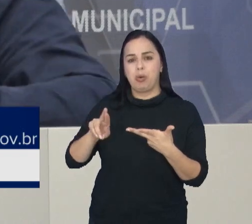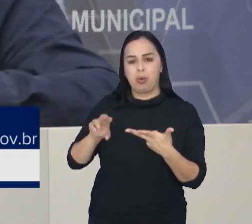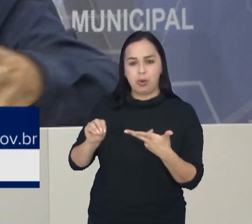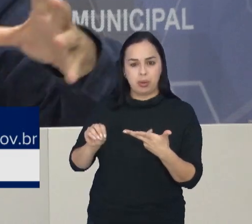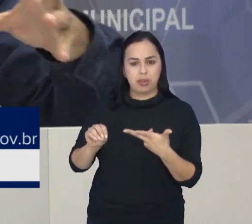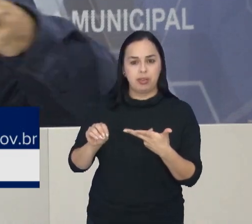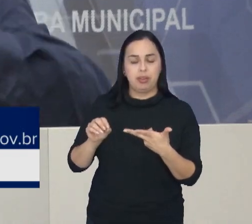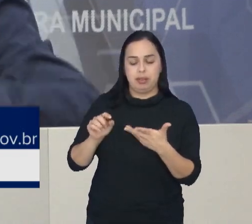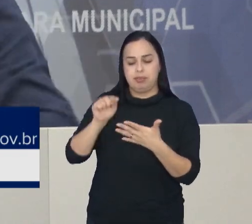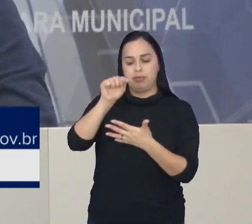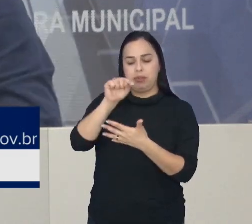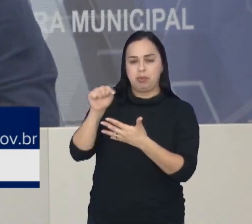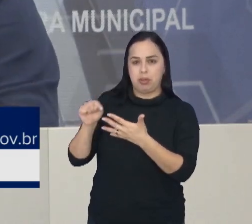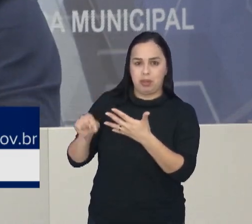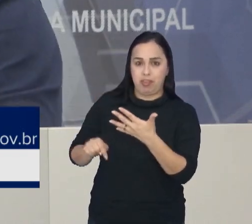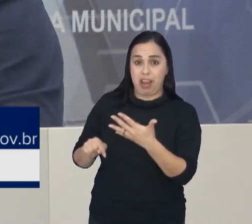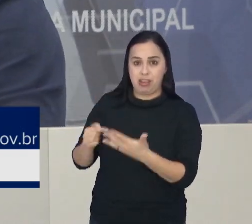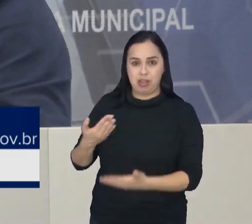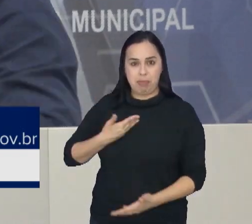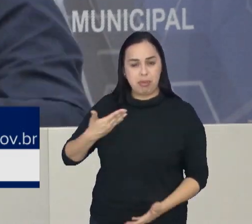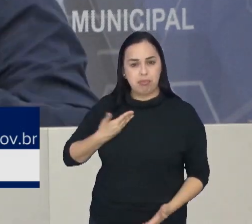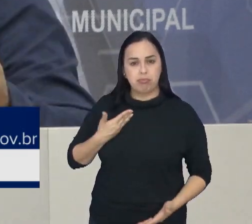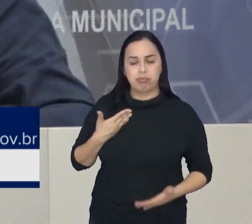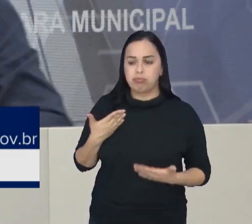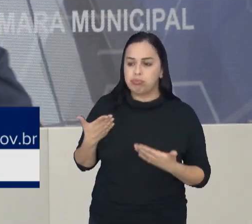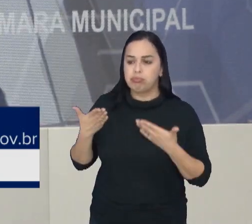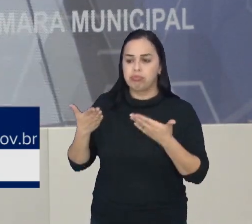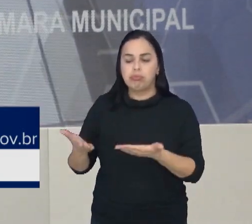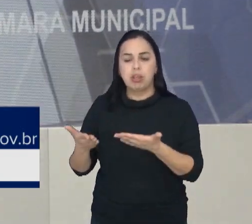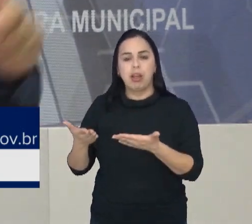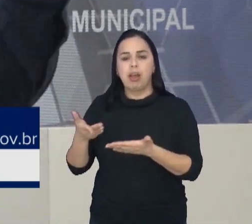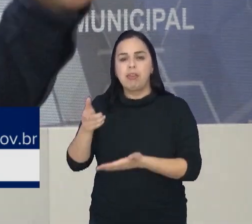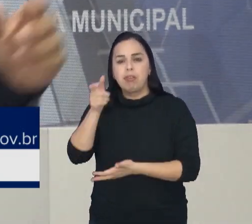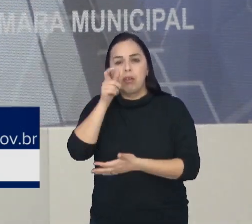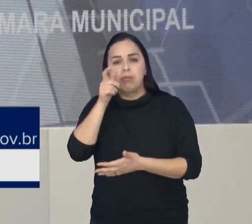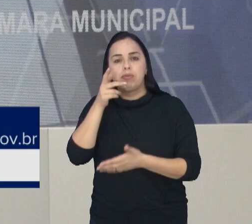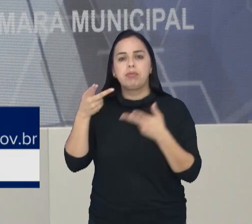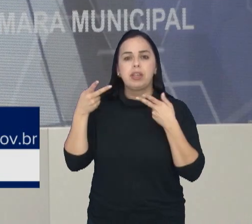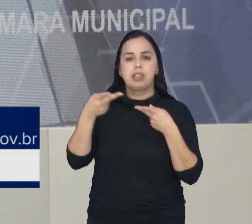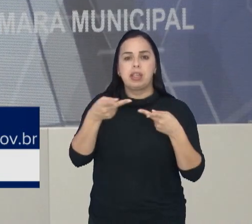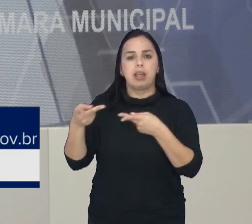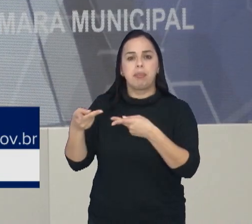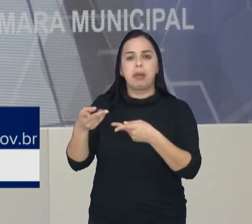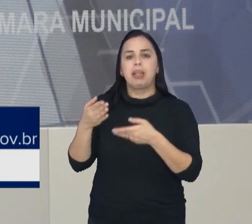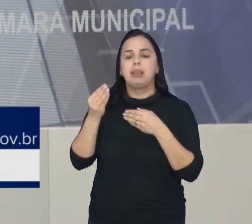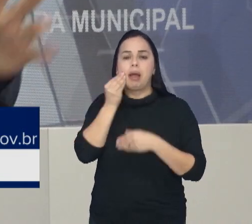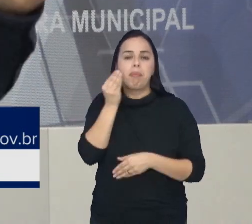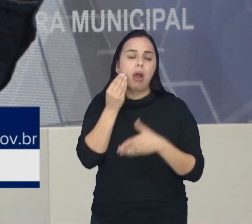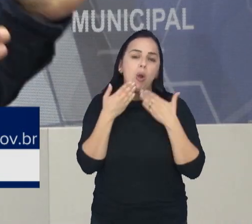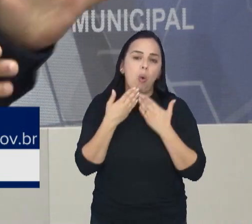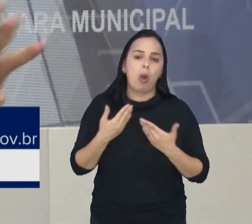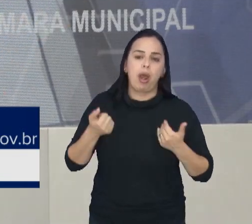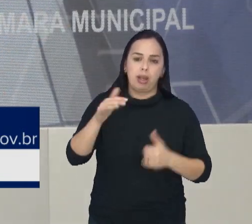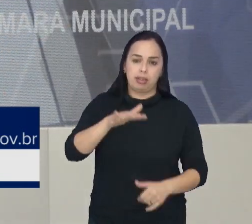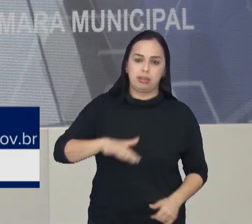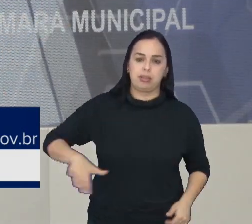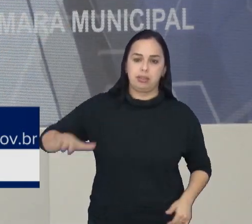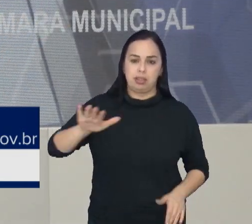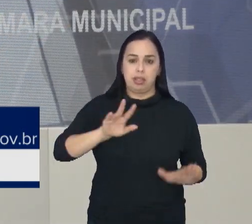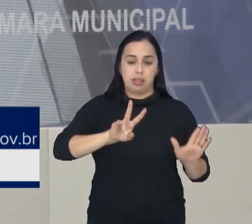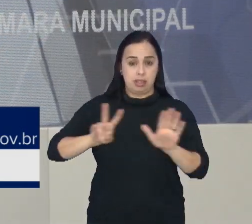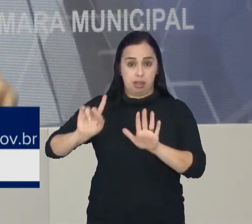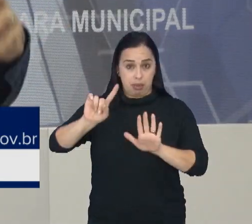seja, vários colegas trabalhando e melhorando a vida das pessoas. E semana que vem, presidente, eu coloco aqui no